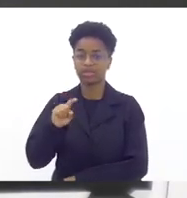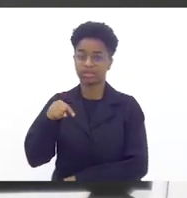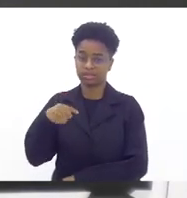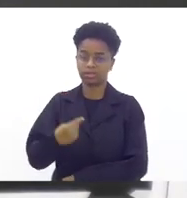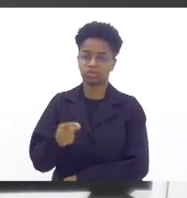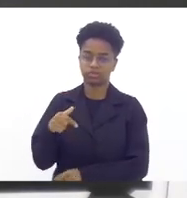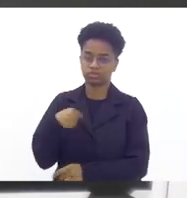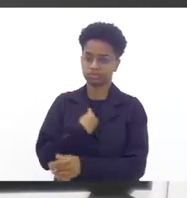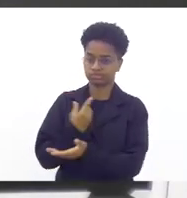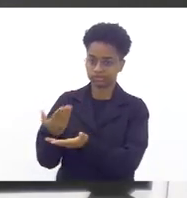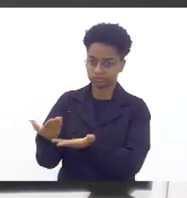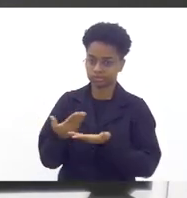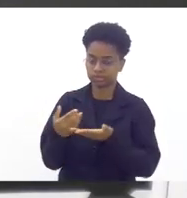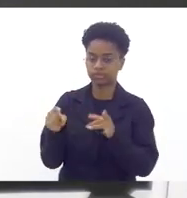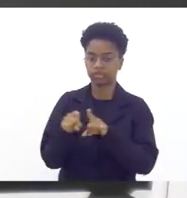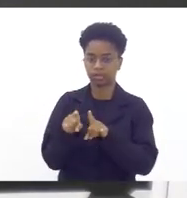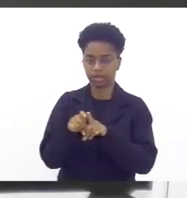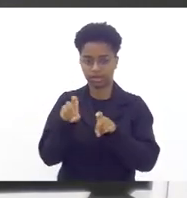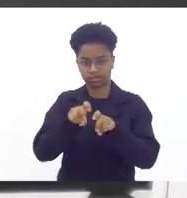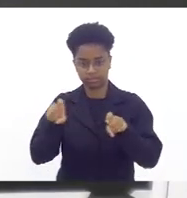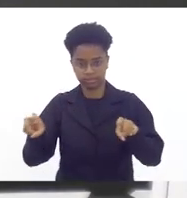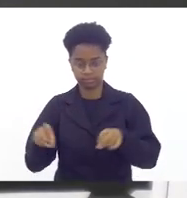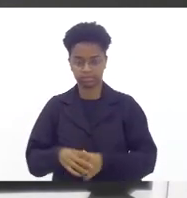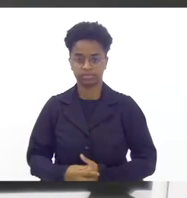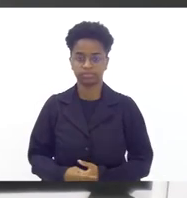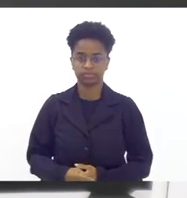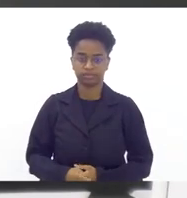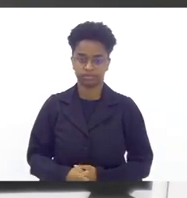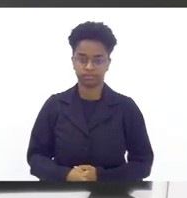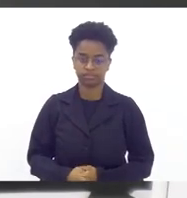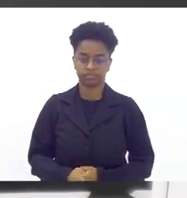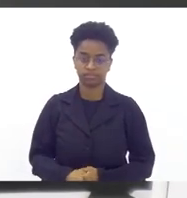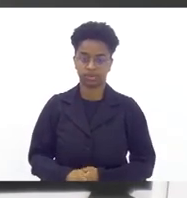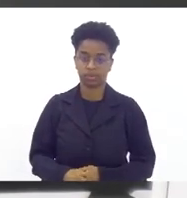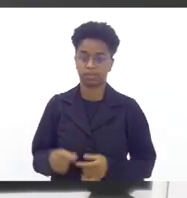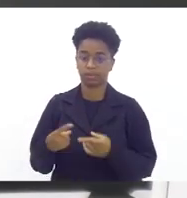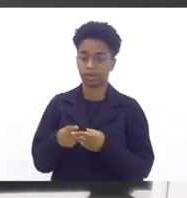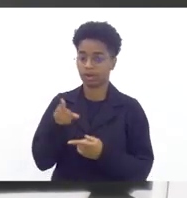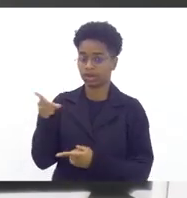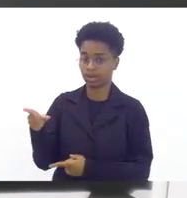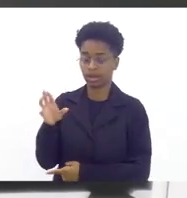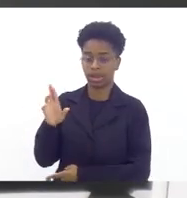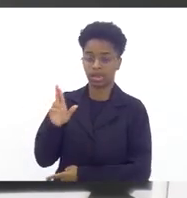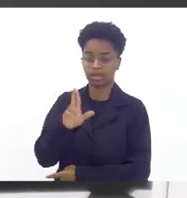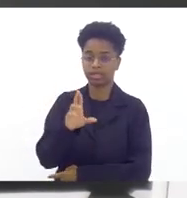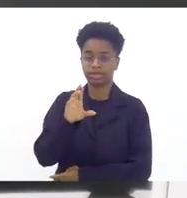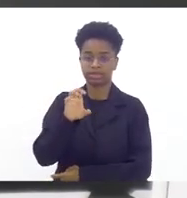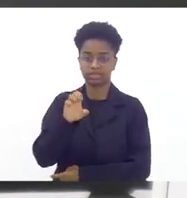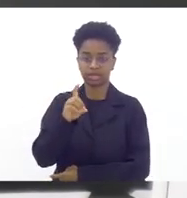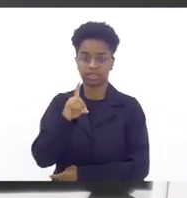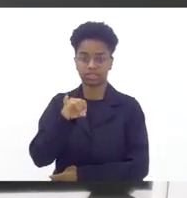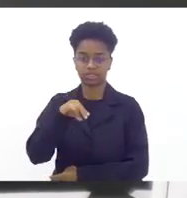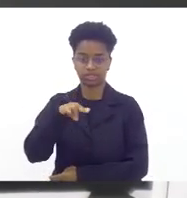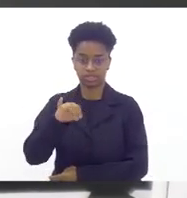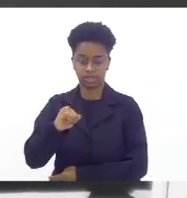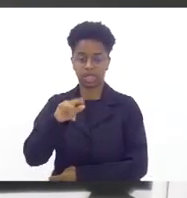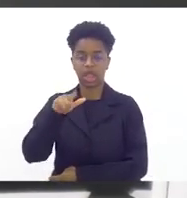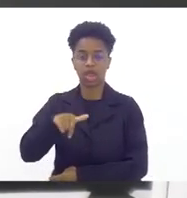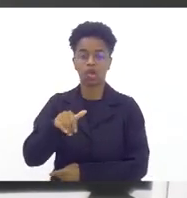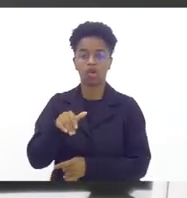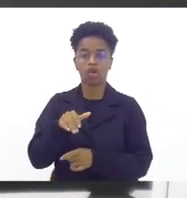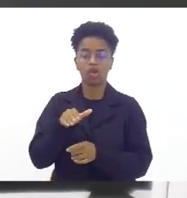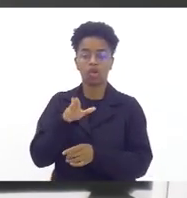aqui, vamos chamá-lo para compor a mesa. O Negro Gun, ele representa o CEDINE, que é o Conselho